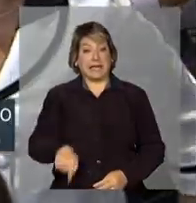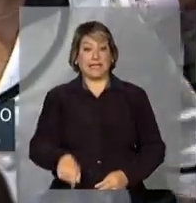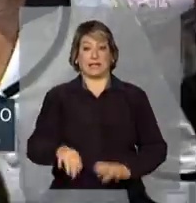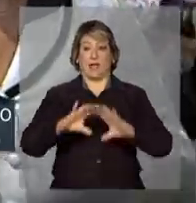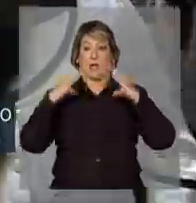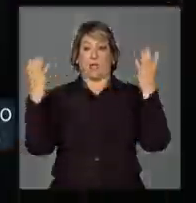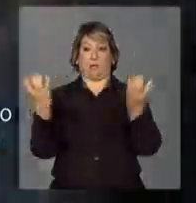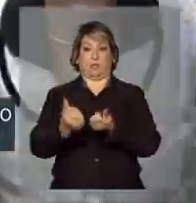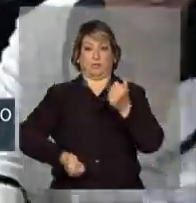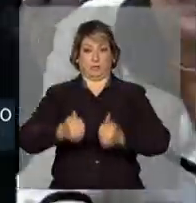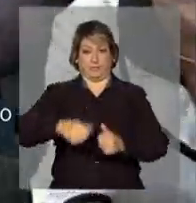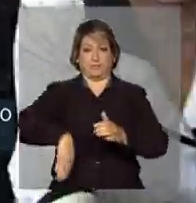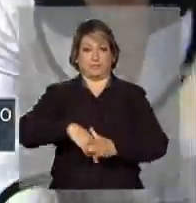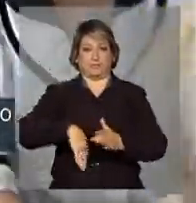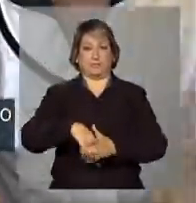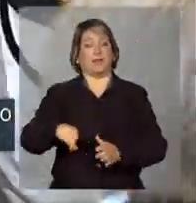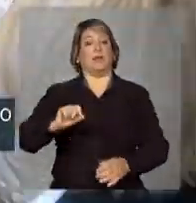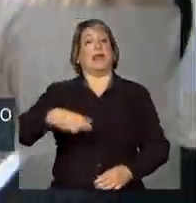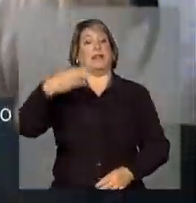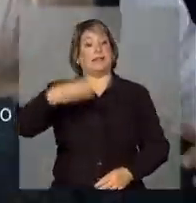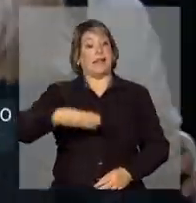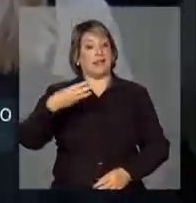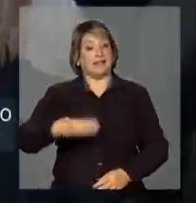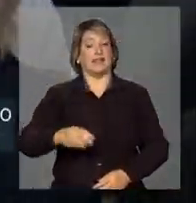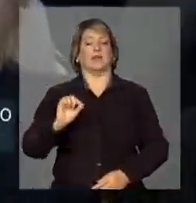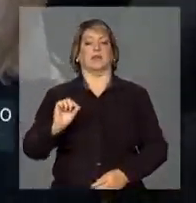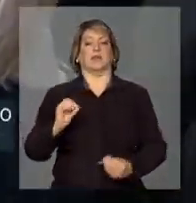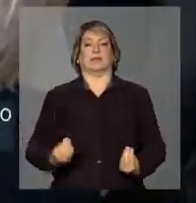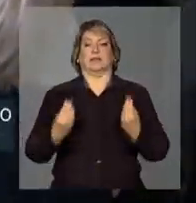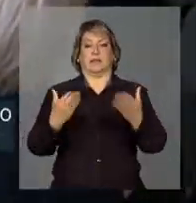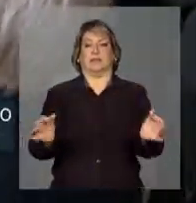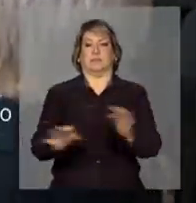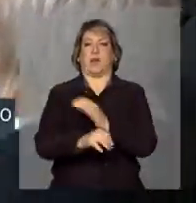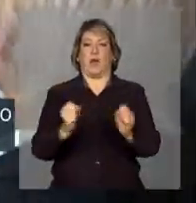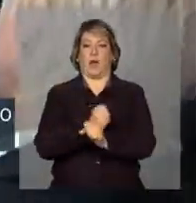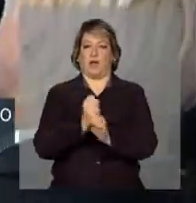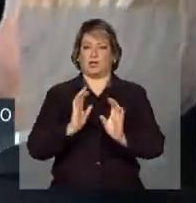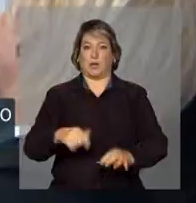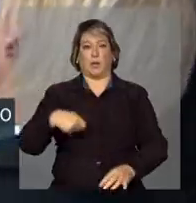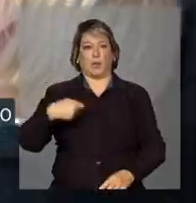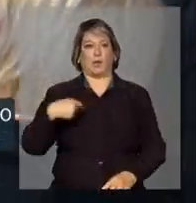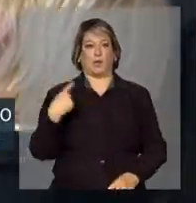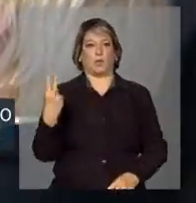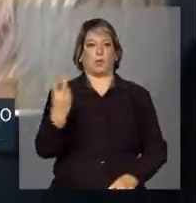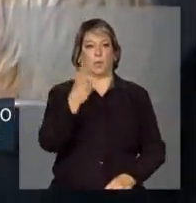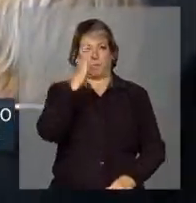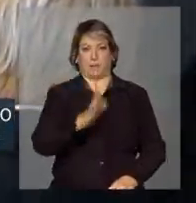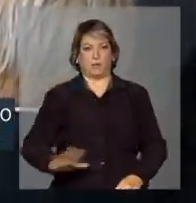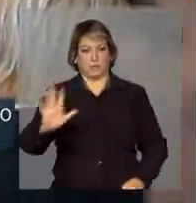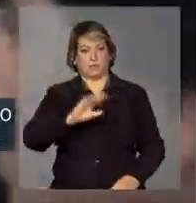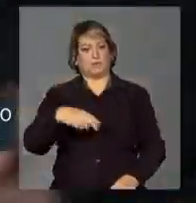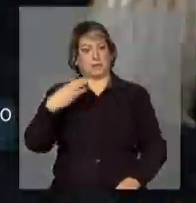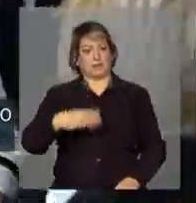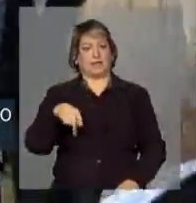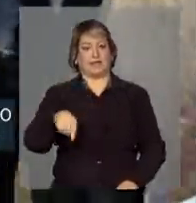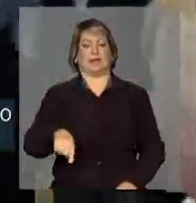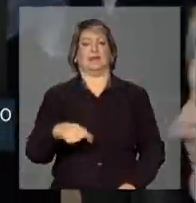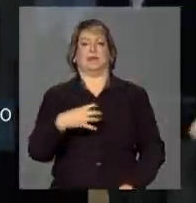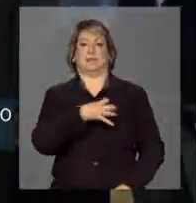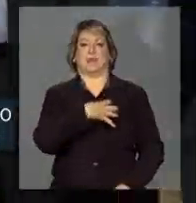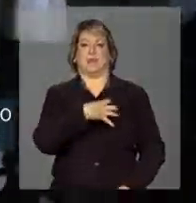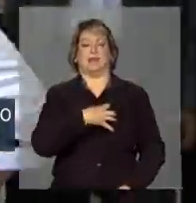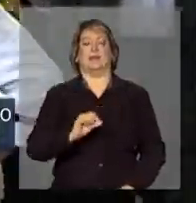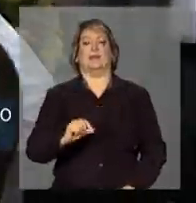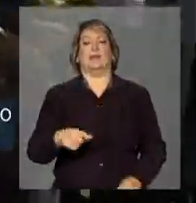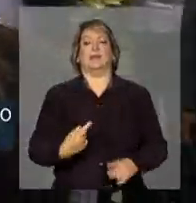que é o terceiro a ser entregue, ele vai receber jogos da Copa das Confederações. Já no dia